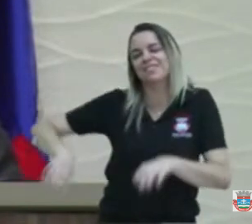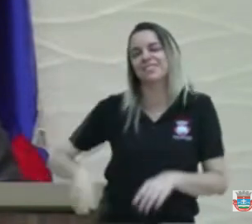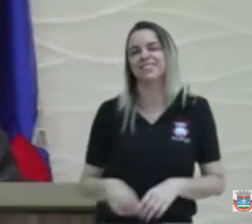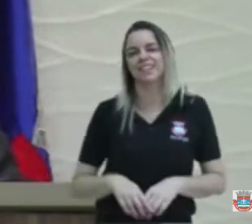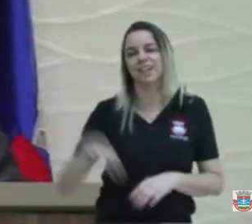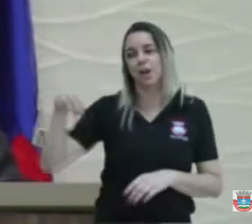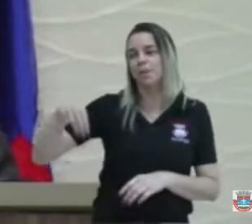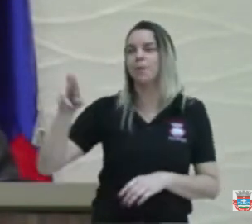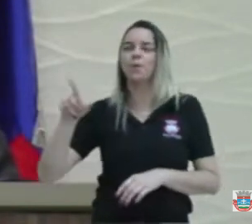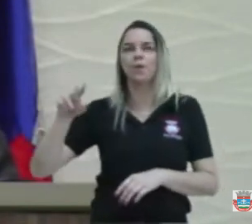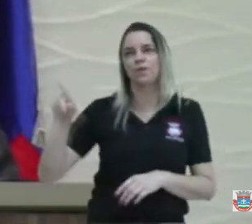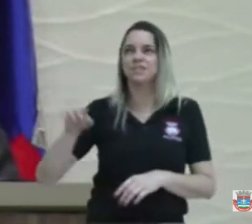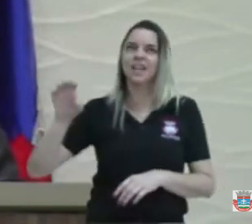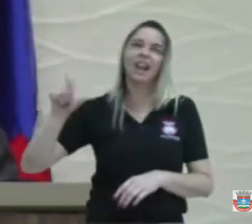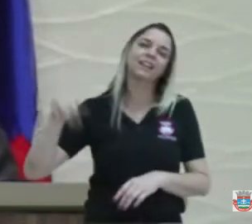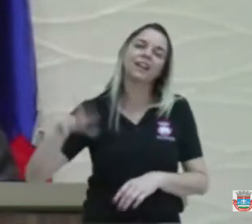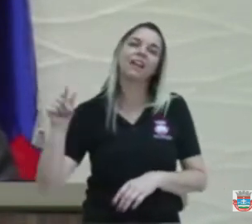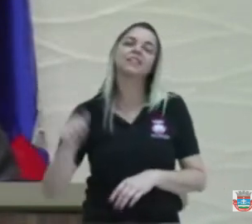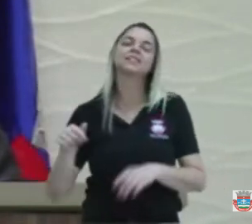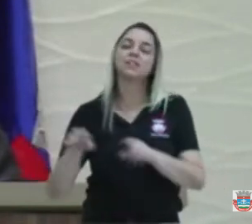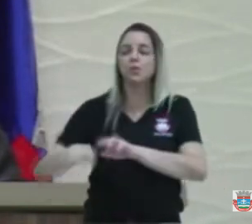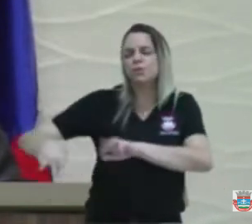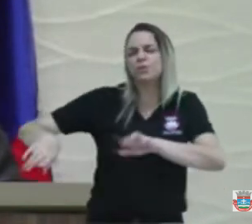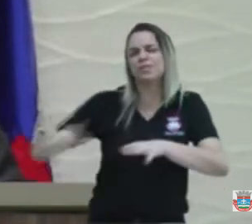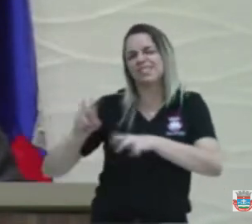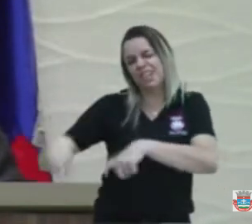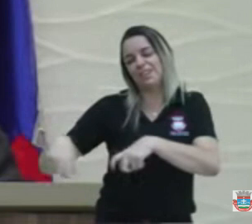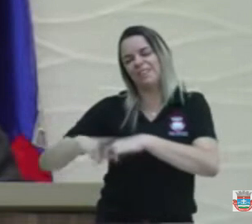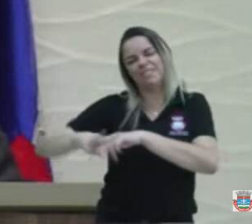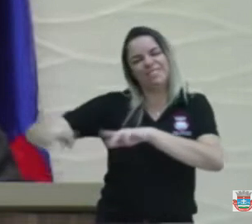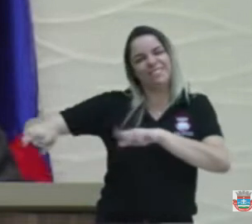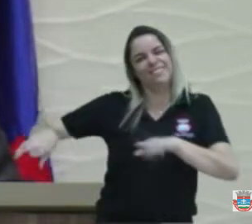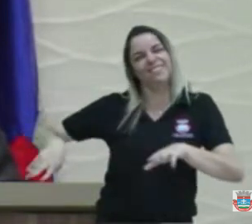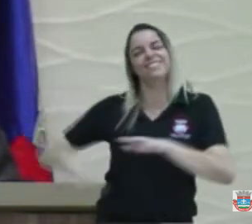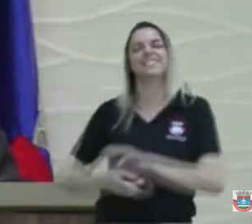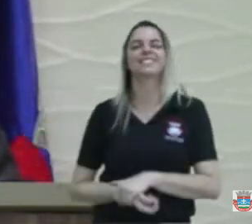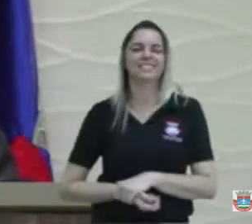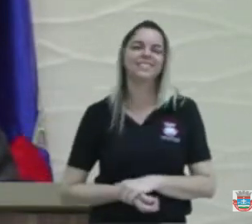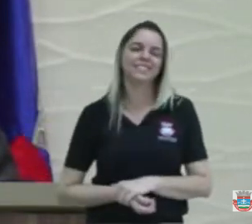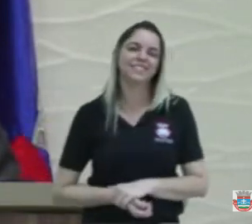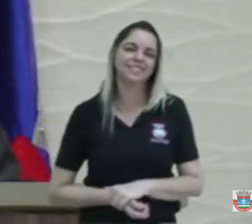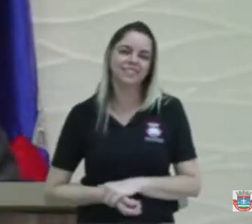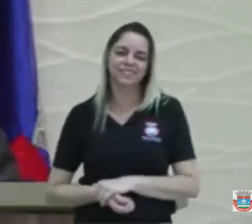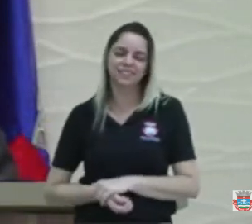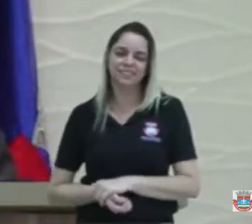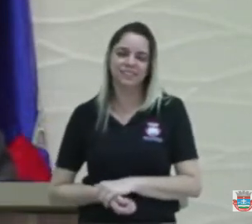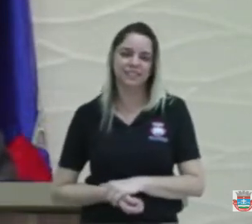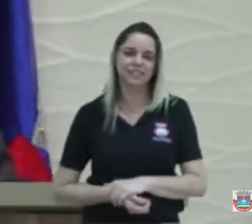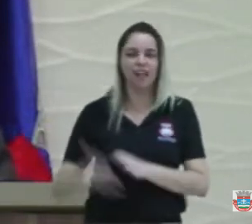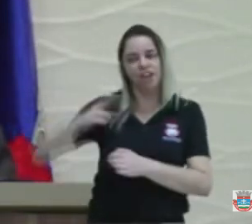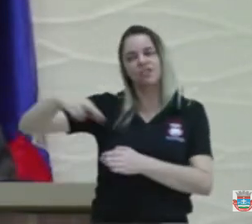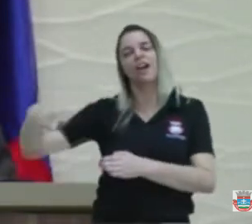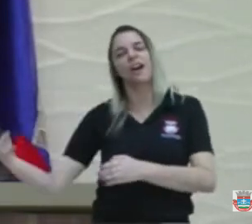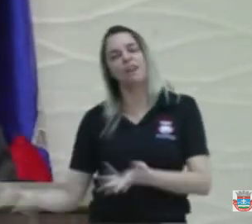da Muzelinha, das Areias, das Furnas, da Una do Simão, Cajarana e Cordeiro, Serra Verde, Riachão de Serra